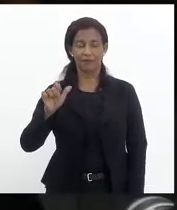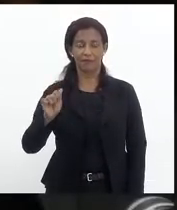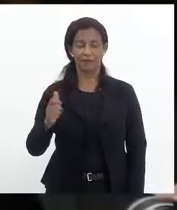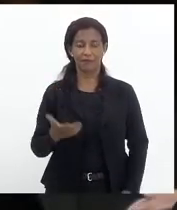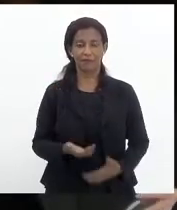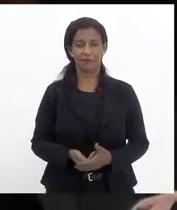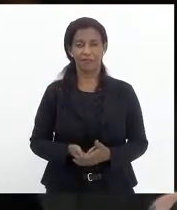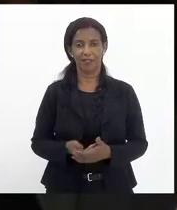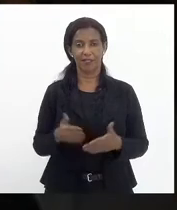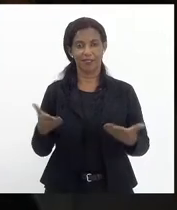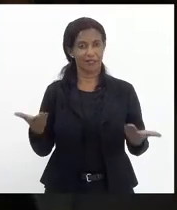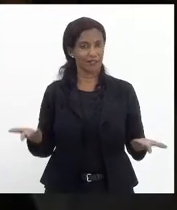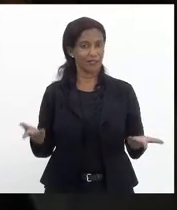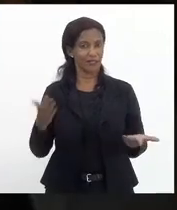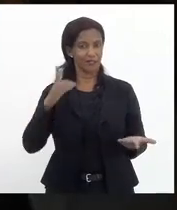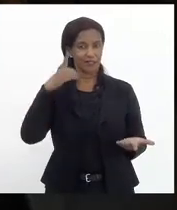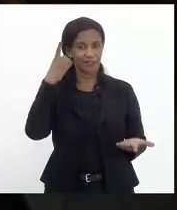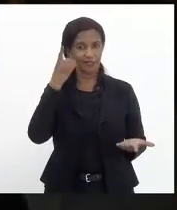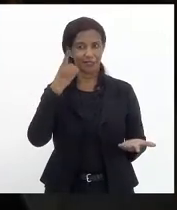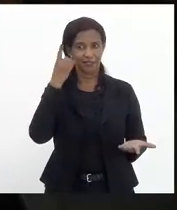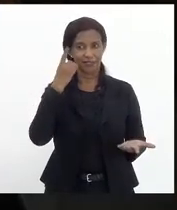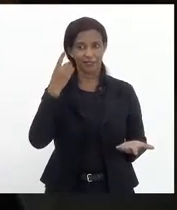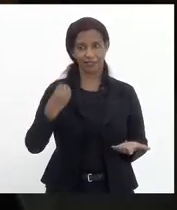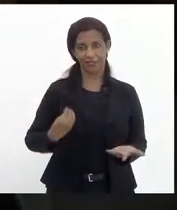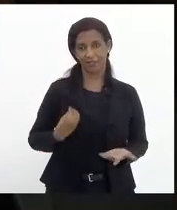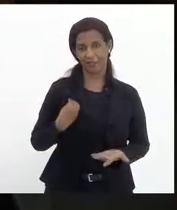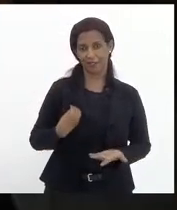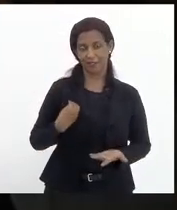senhoras deputadas presentes,